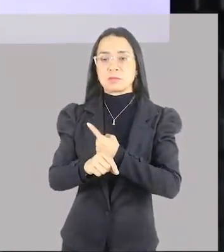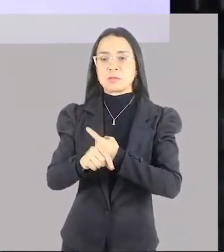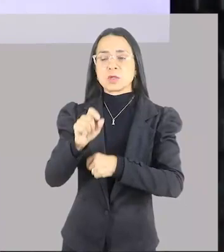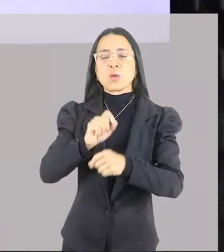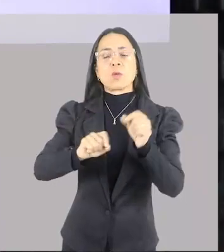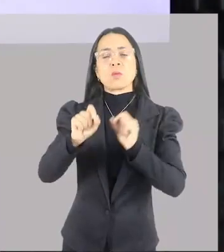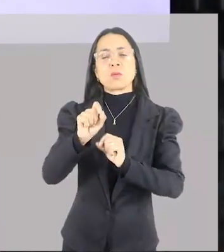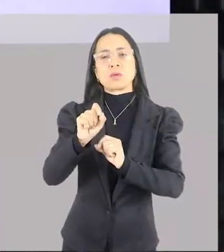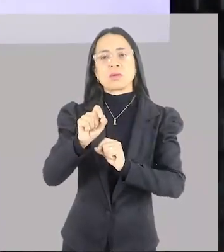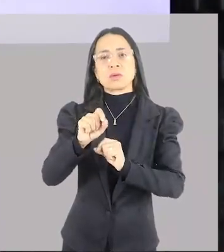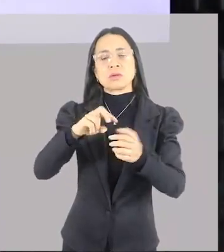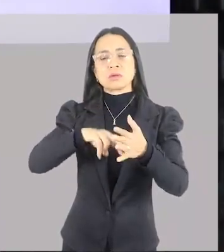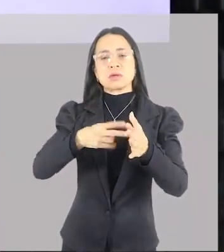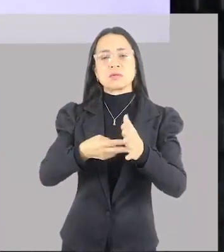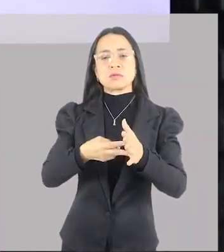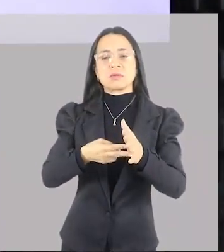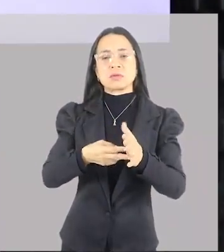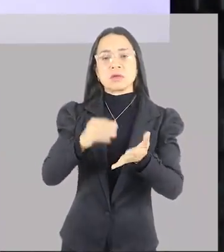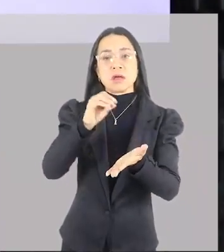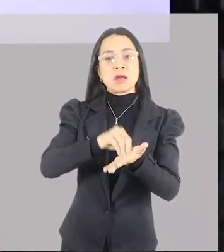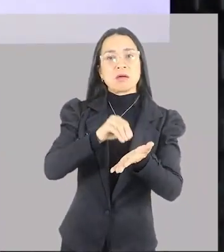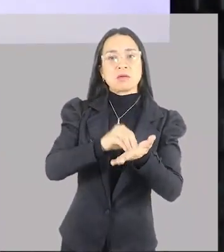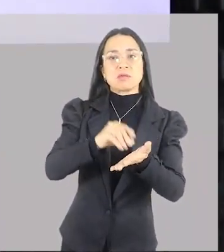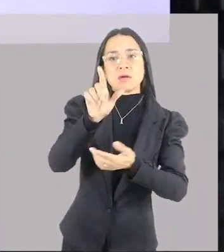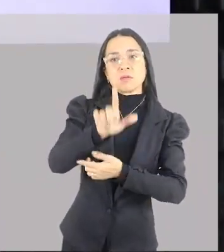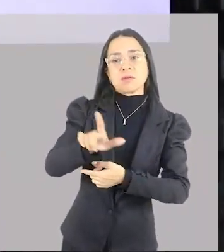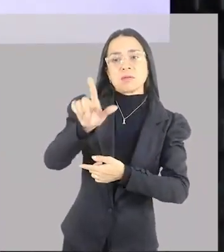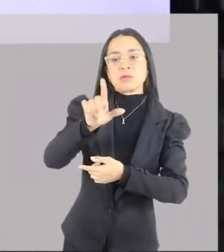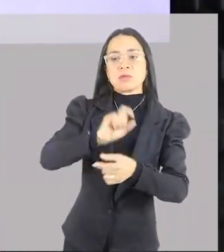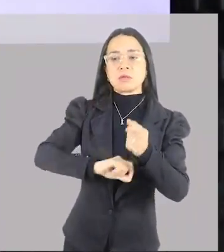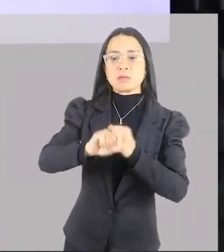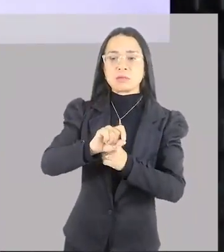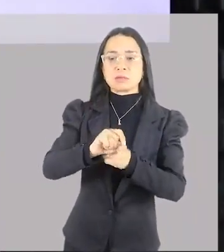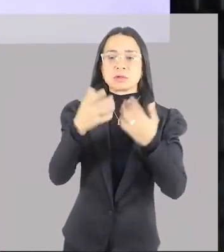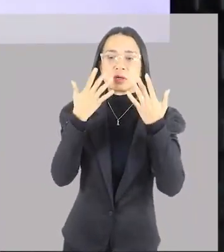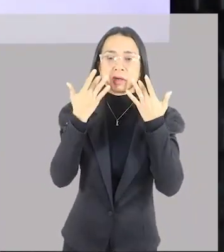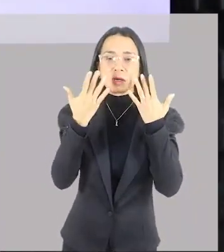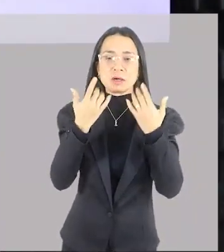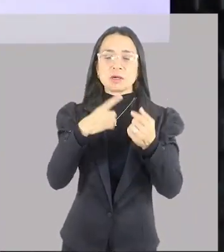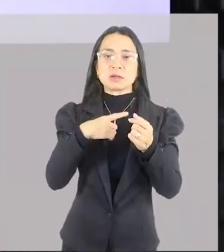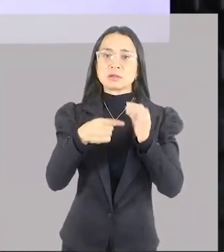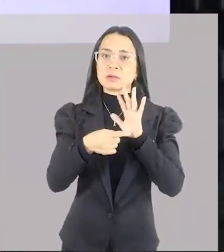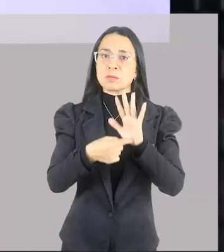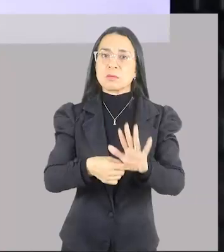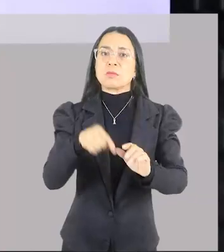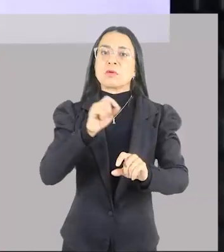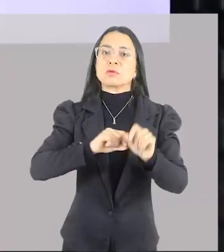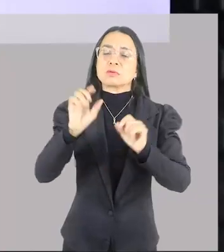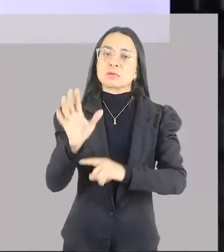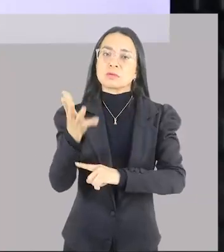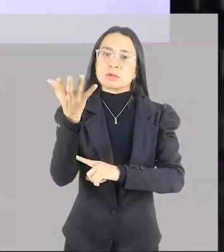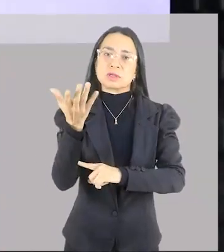isso, Josefina? É a questão da falta de lógica. A arte ali traz uma situação inusitada, traz ali